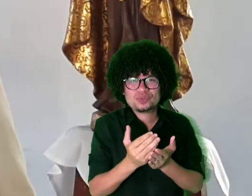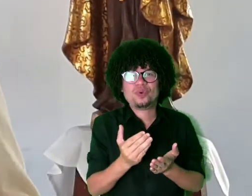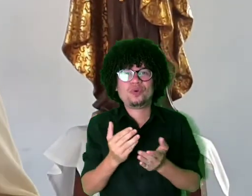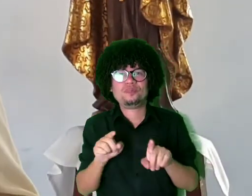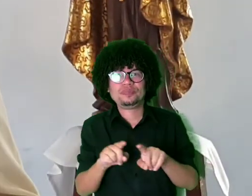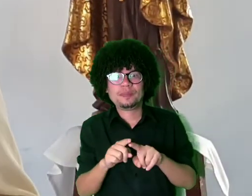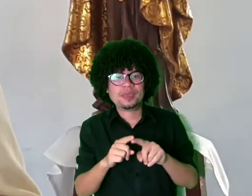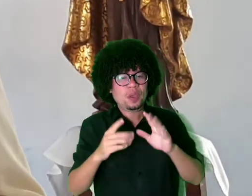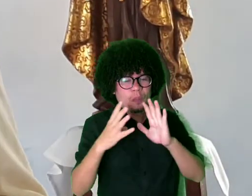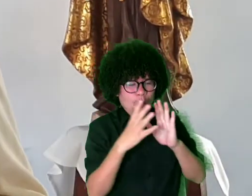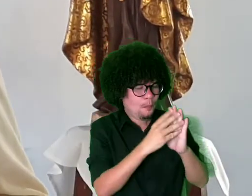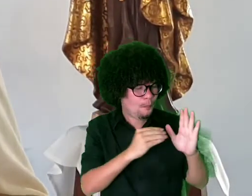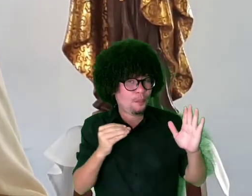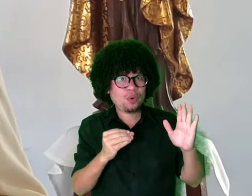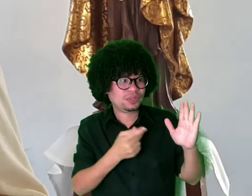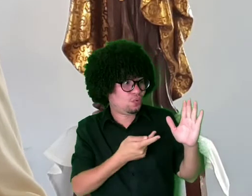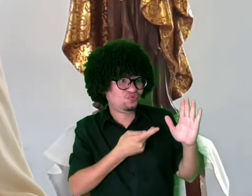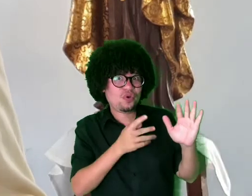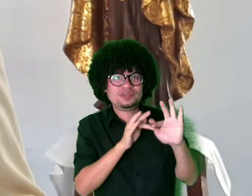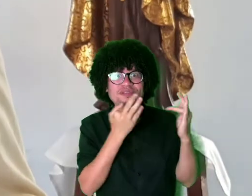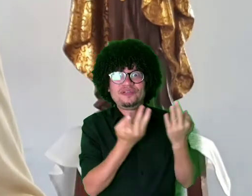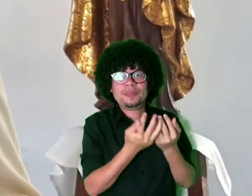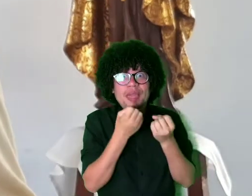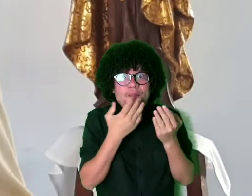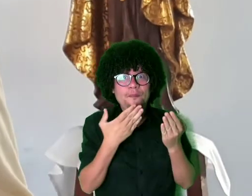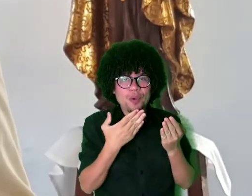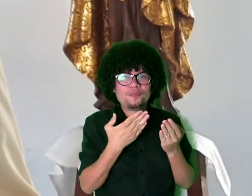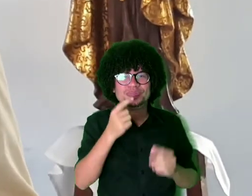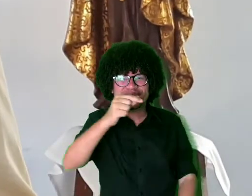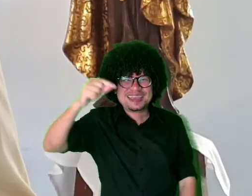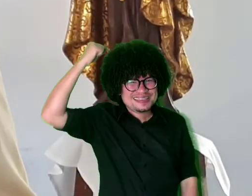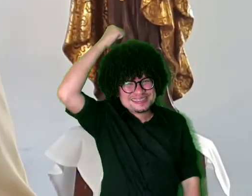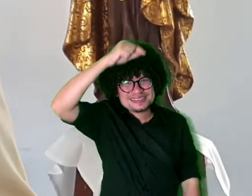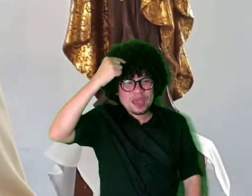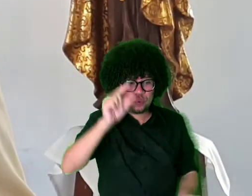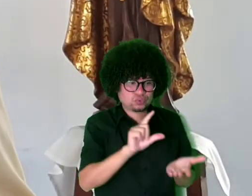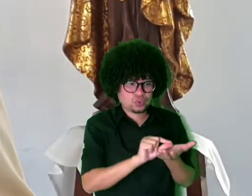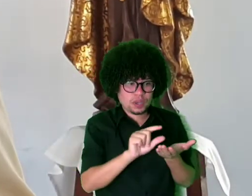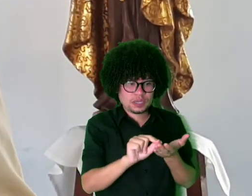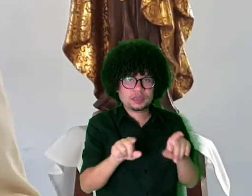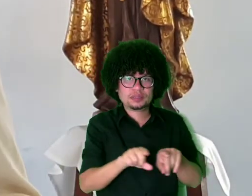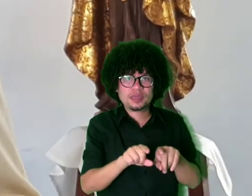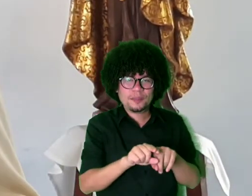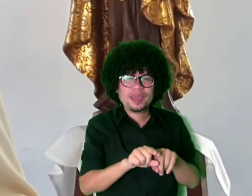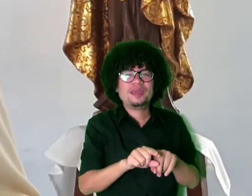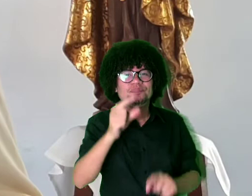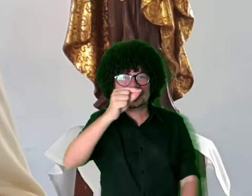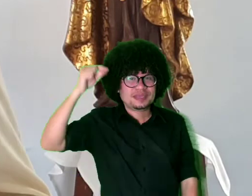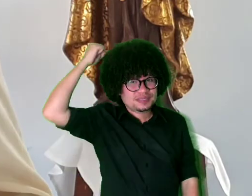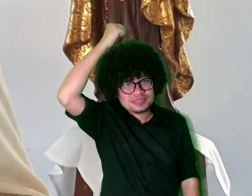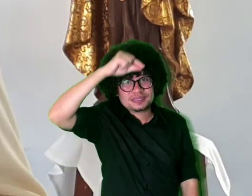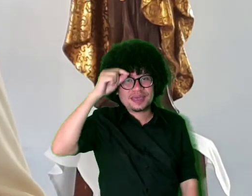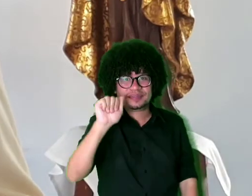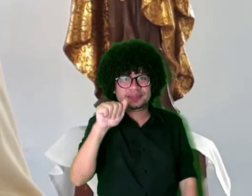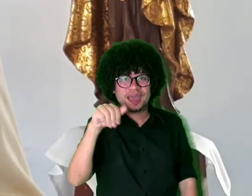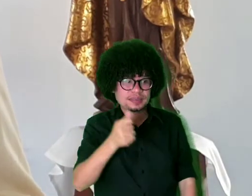surgem a partir da devoção, a partir do exemplo de